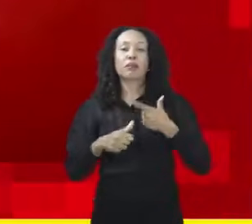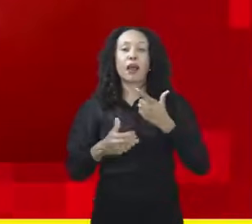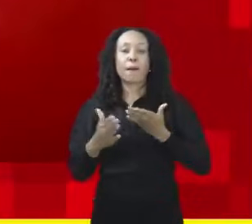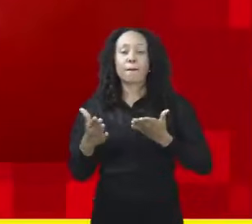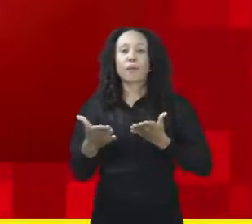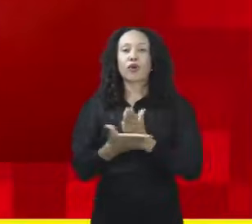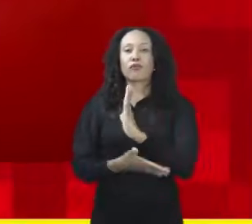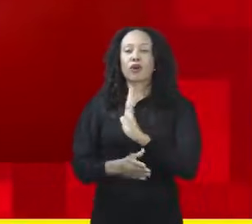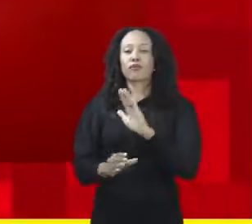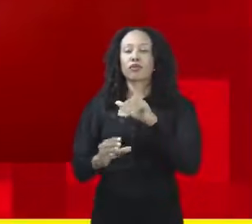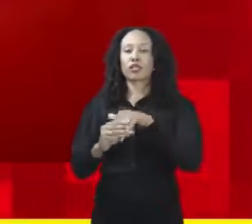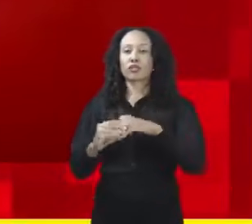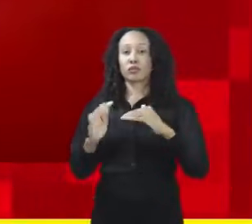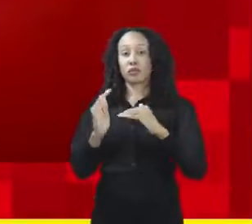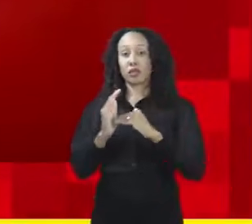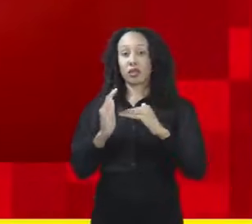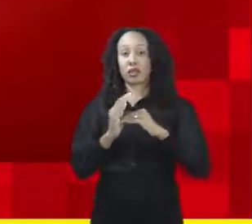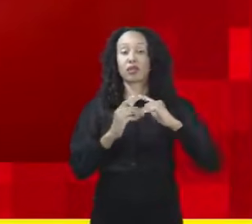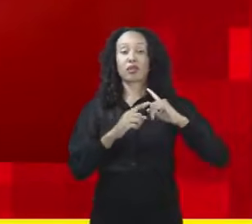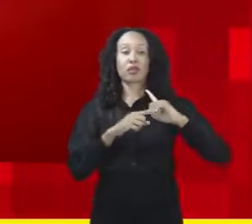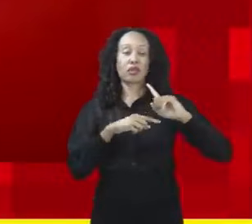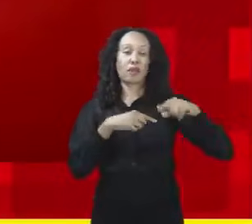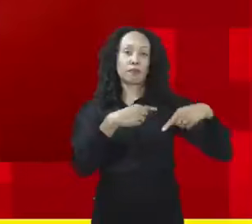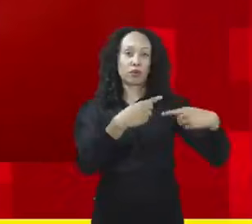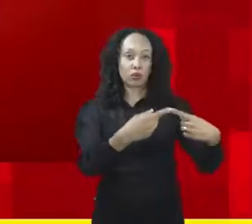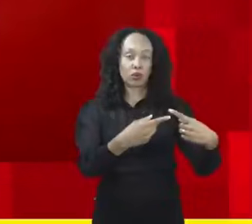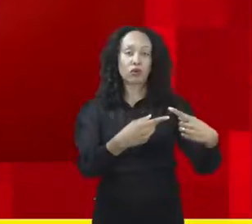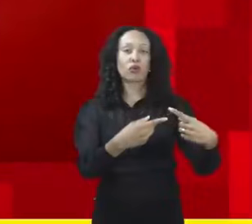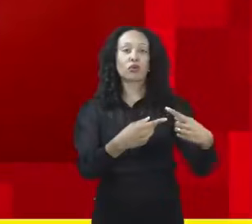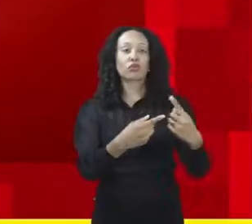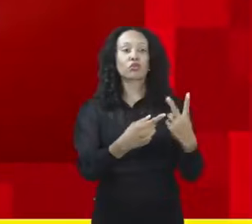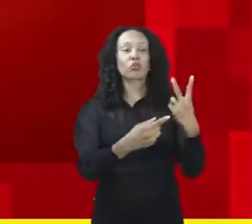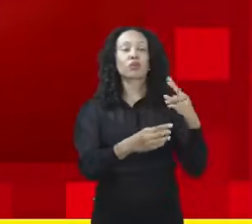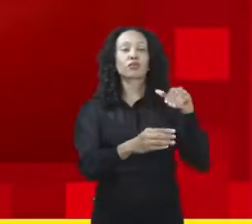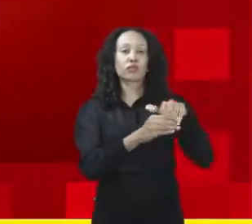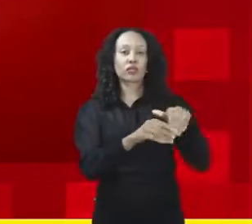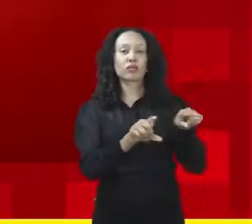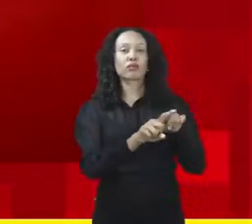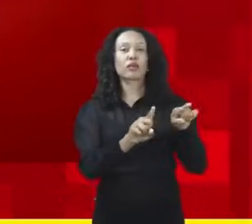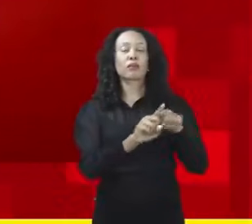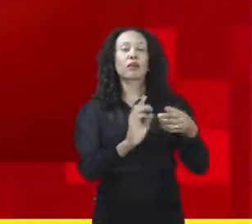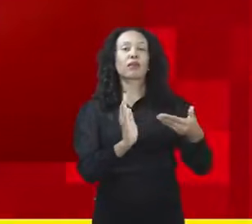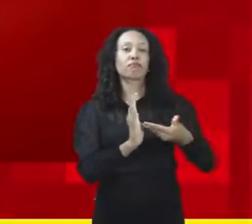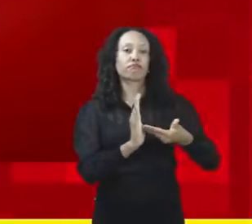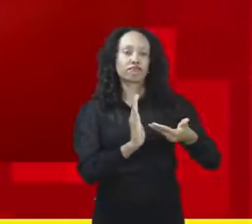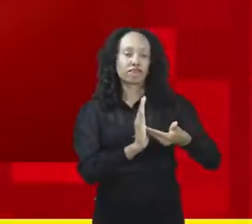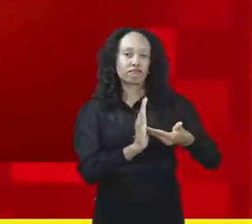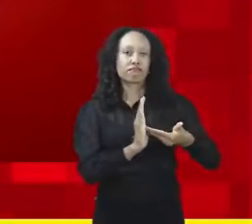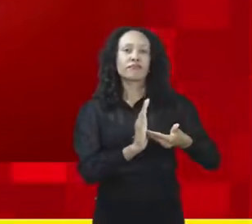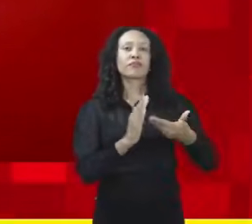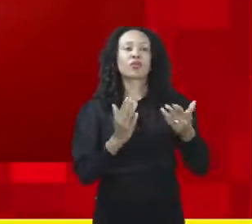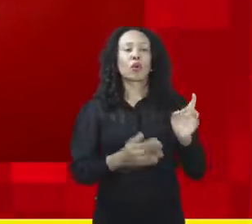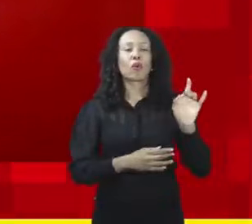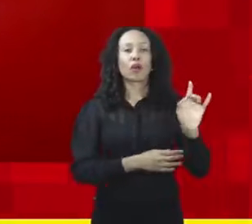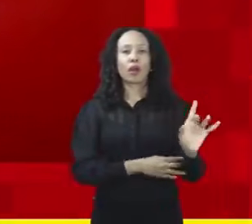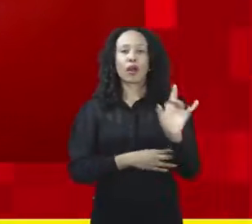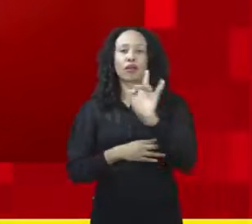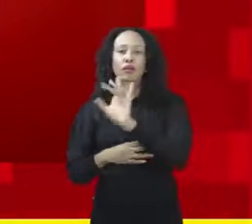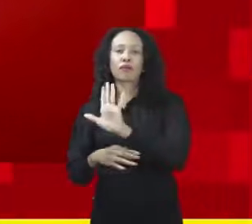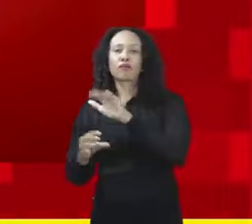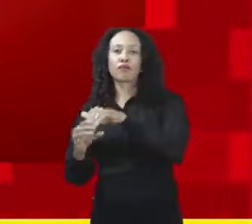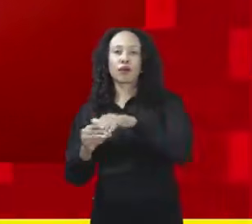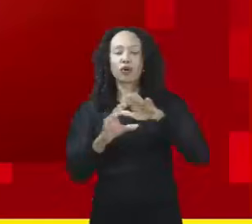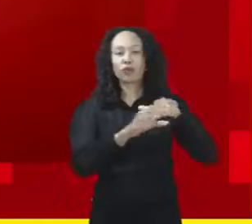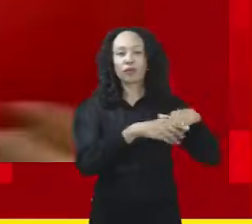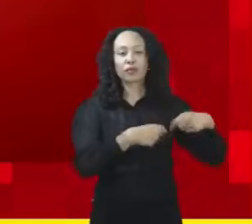duas votações no Senado e depois em duas votações também na Câmara de Deputados. Em cada uma dessas votações é